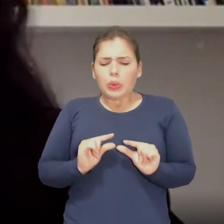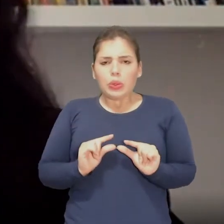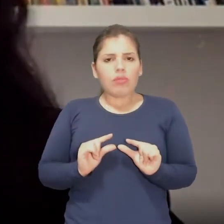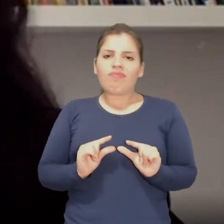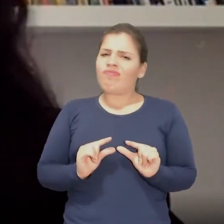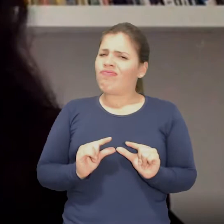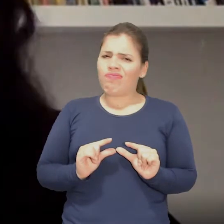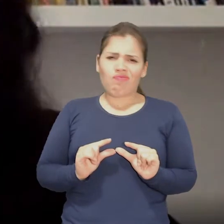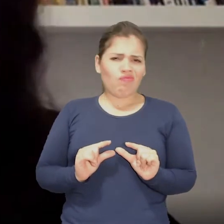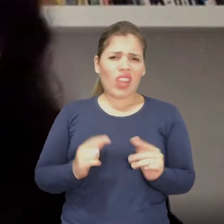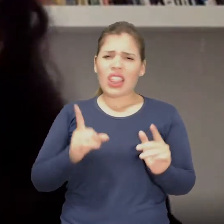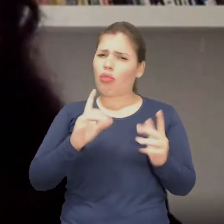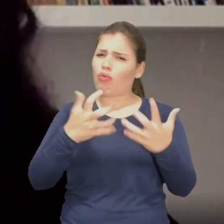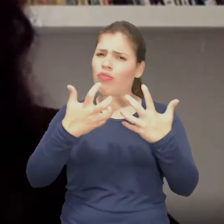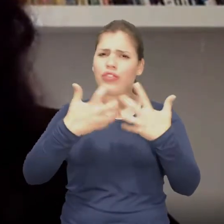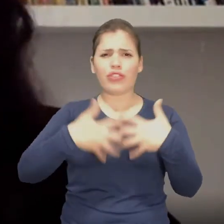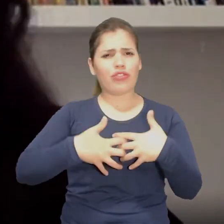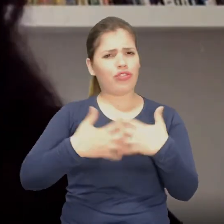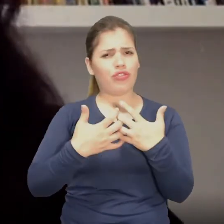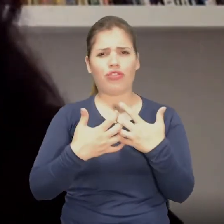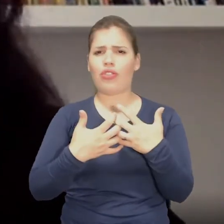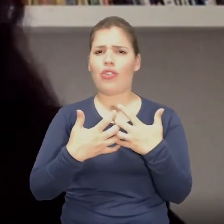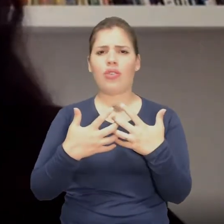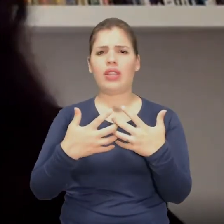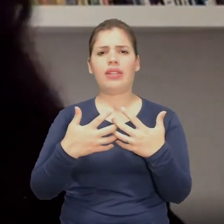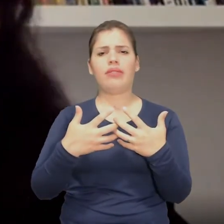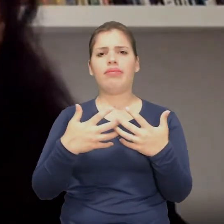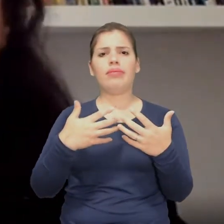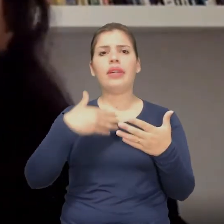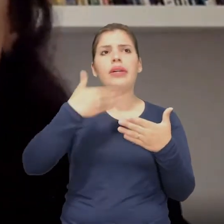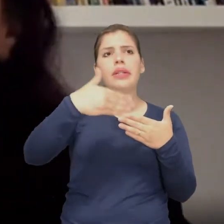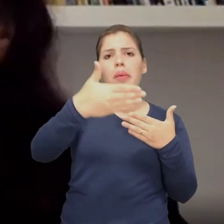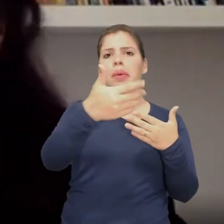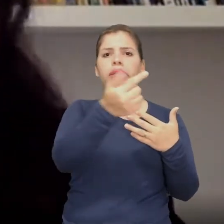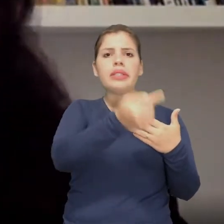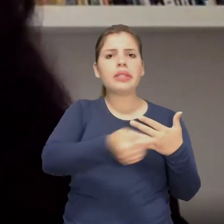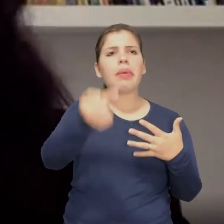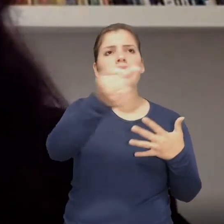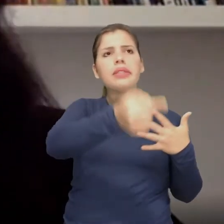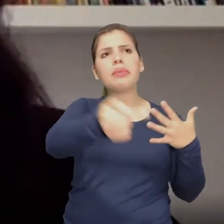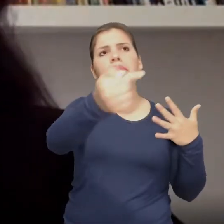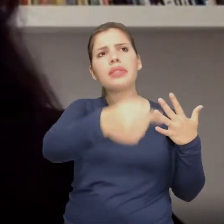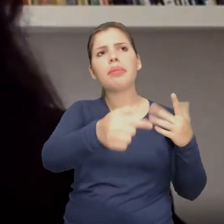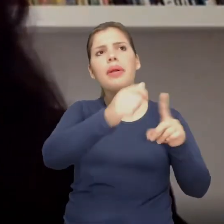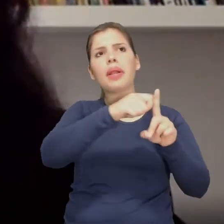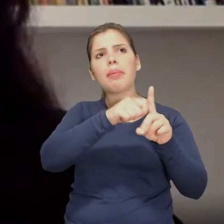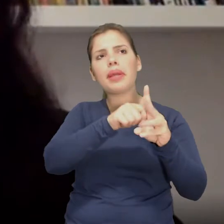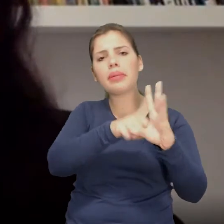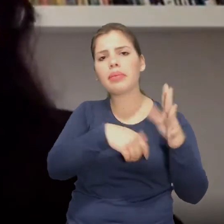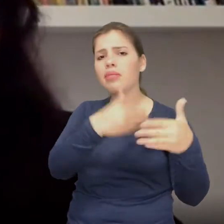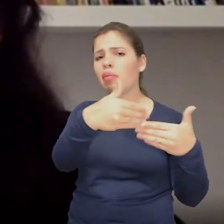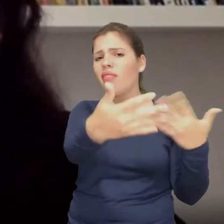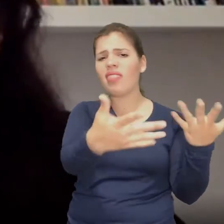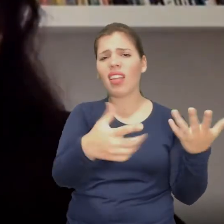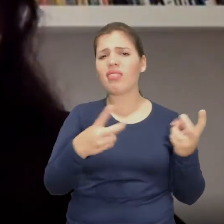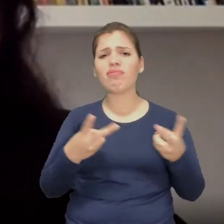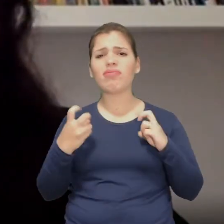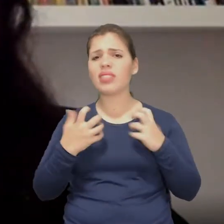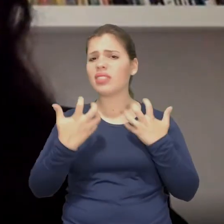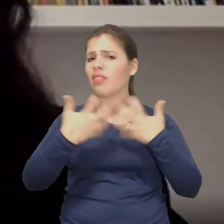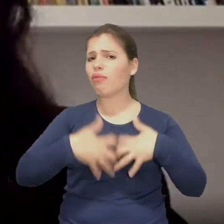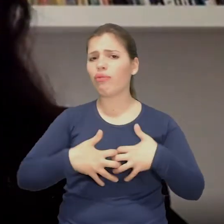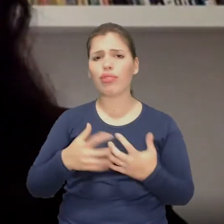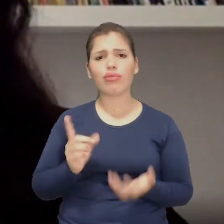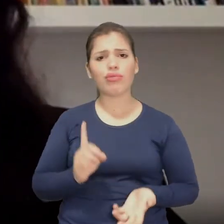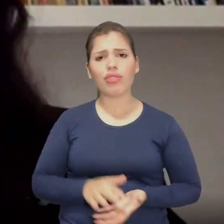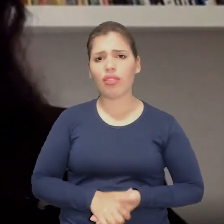menos não a longo prazo. E quando eu digo a longo prazo, eu não estou falando de anos, eu estou falando de questão de semanas a meses, né?